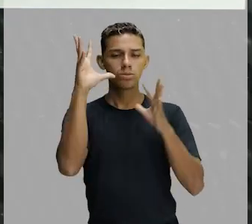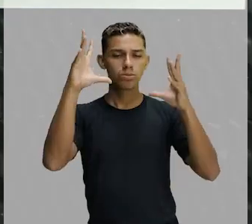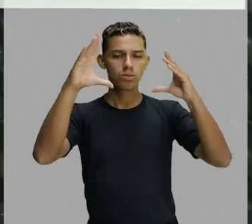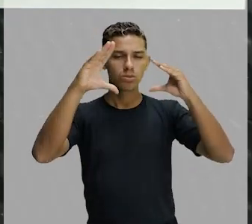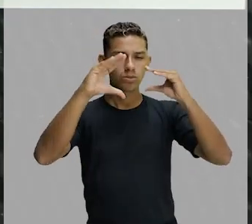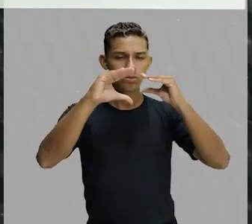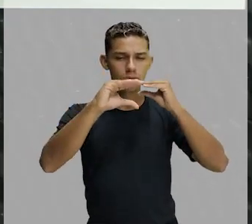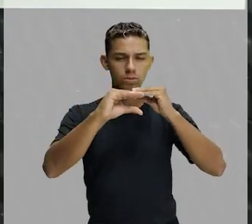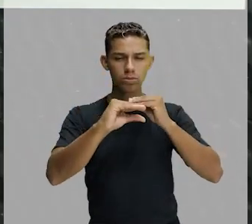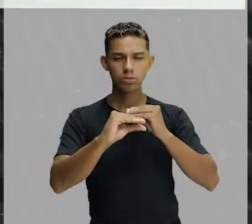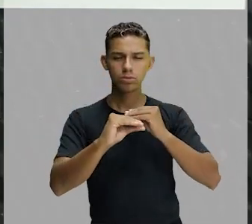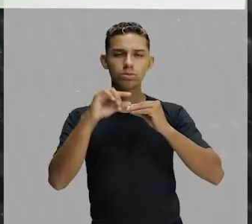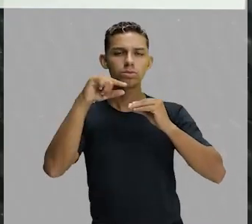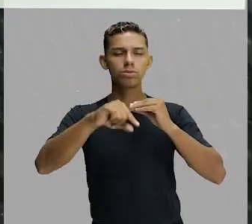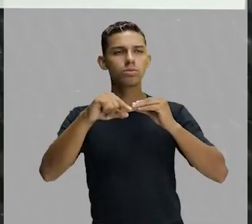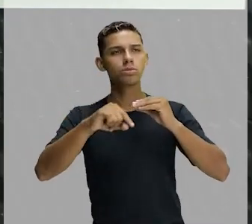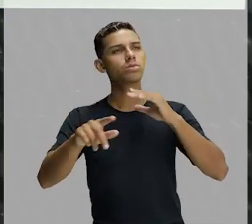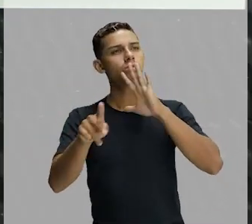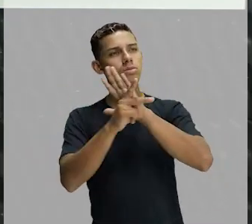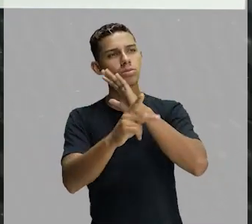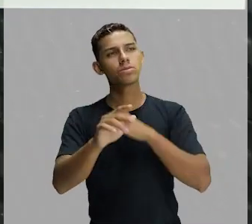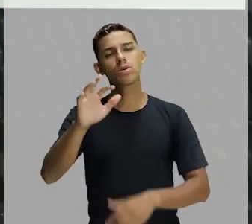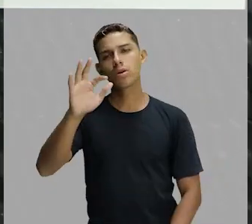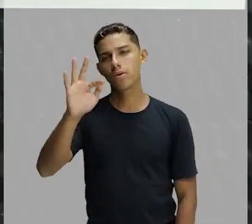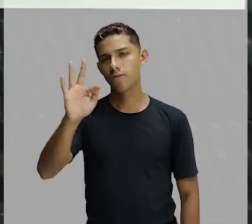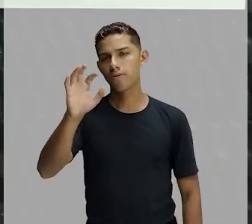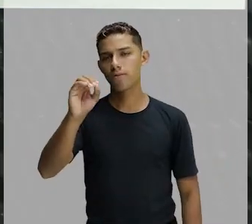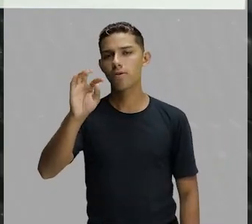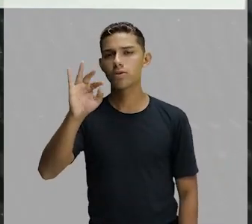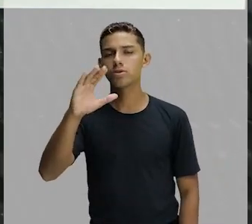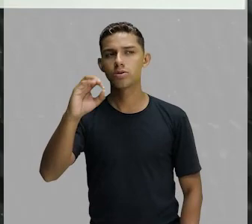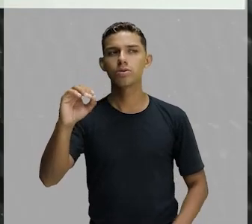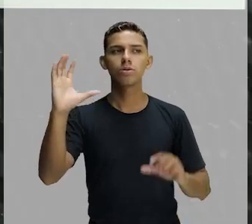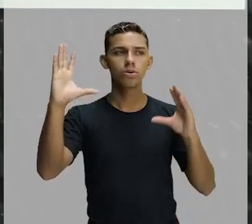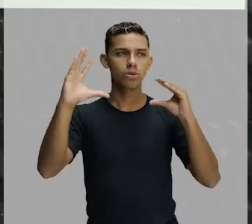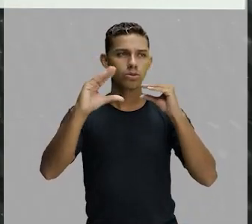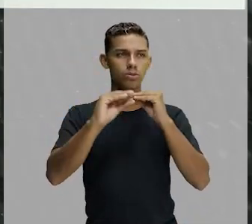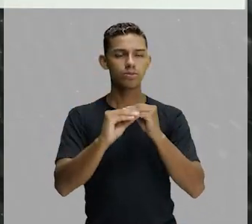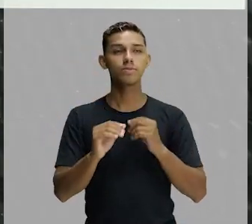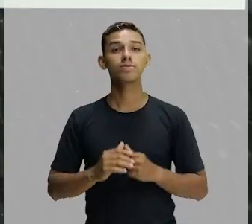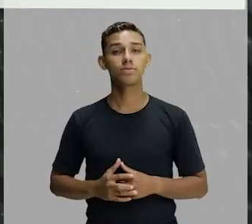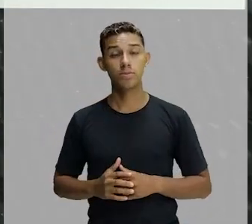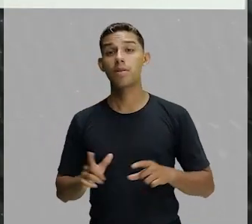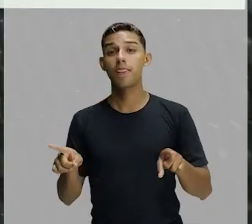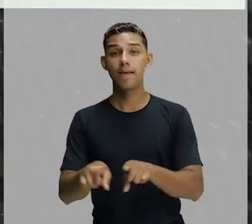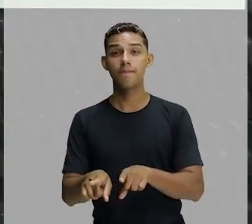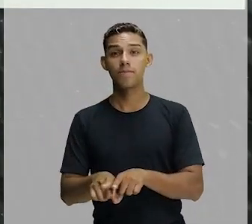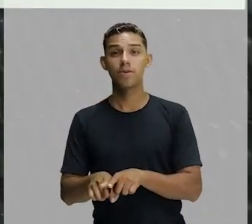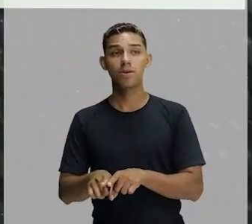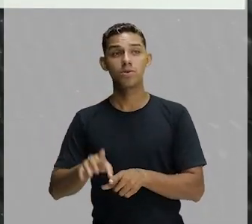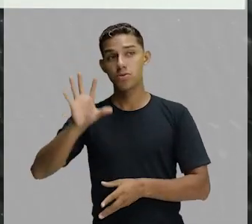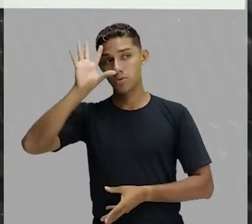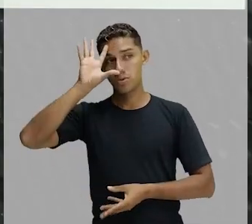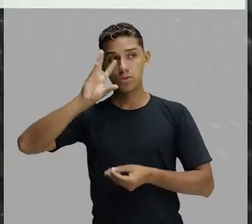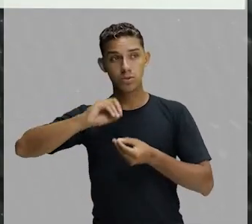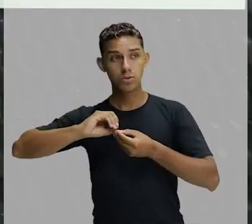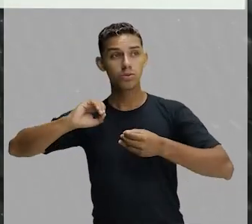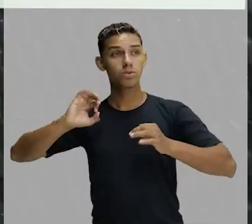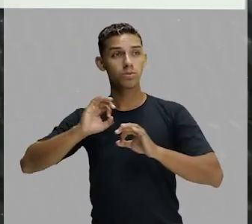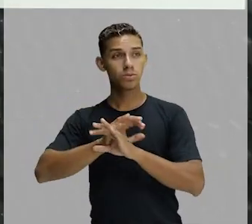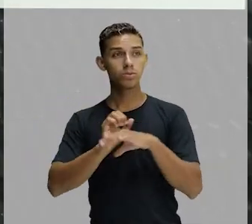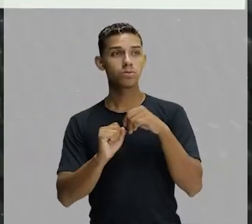de compensação fótico dela vai ser menor. E para finalizar, a gente tem as plantas